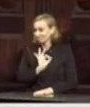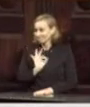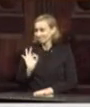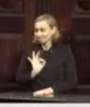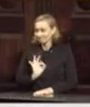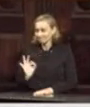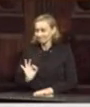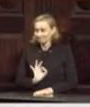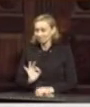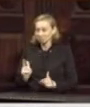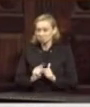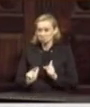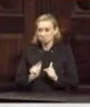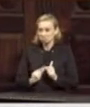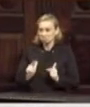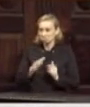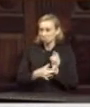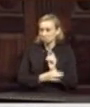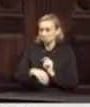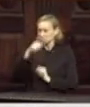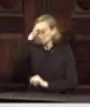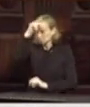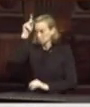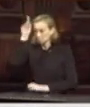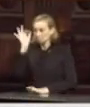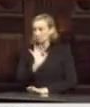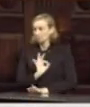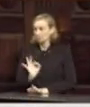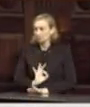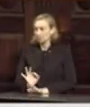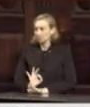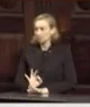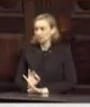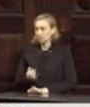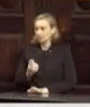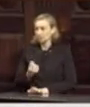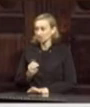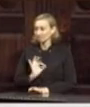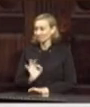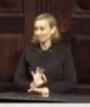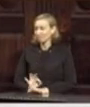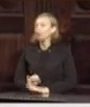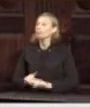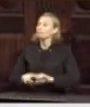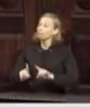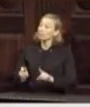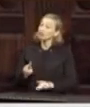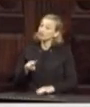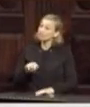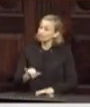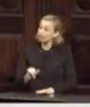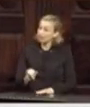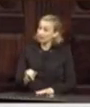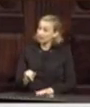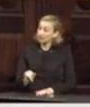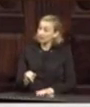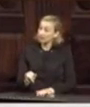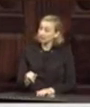da segurança pública, nem o seu problema de financiamento, mas que vai